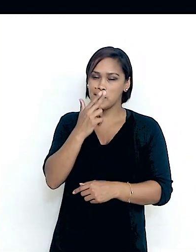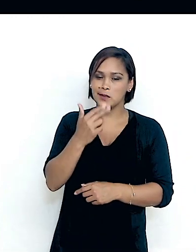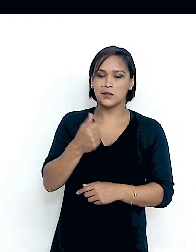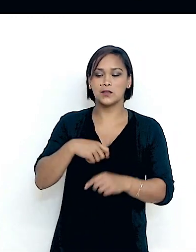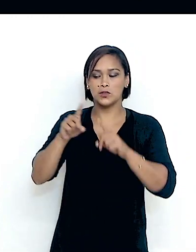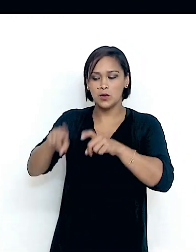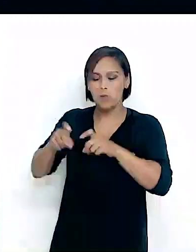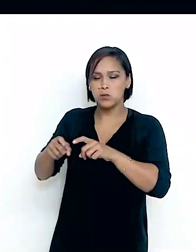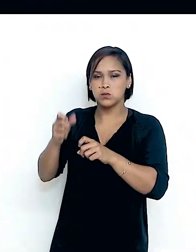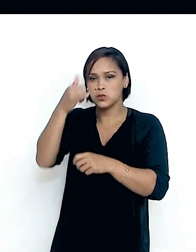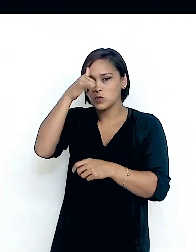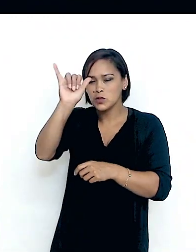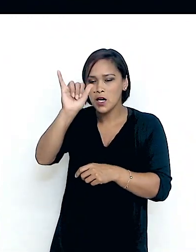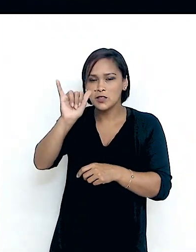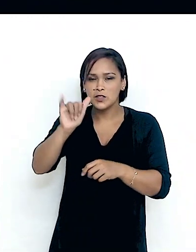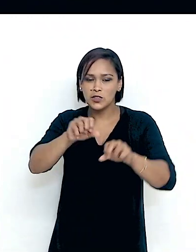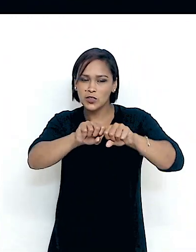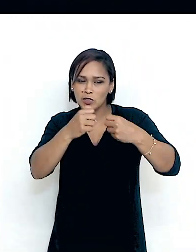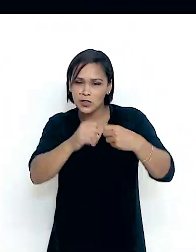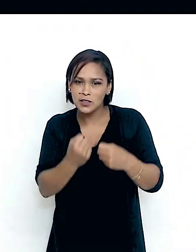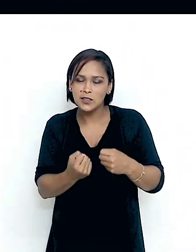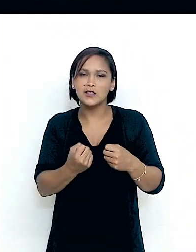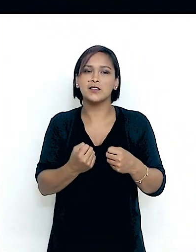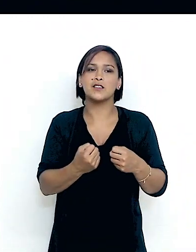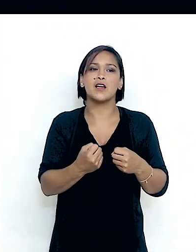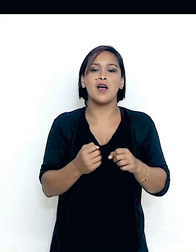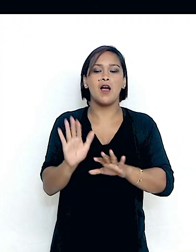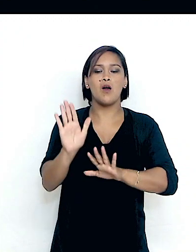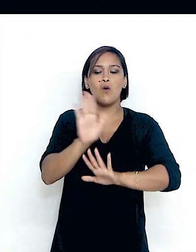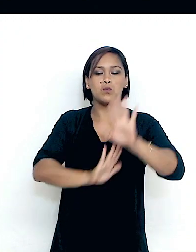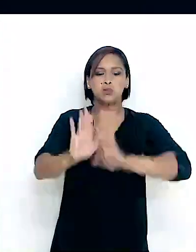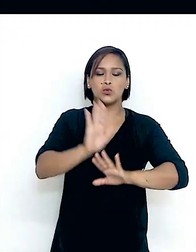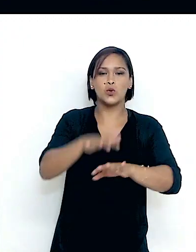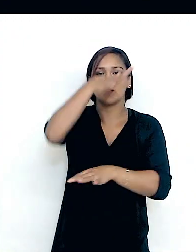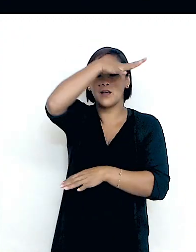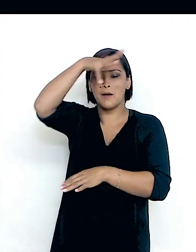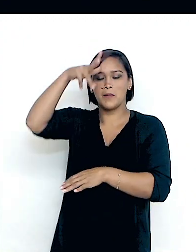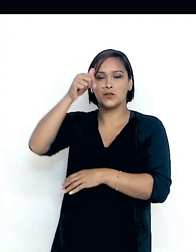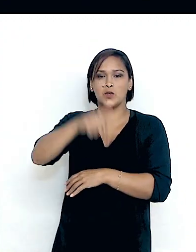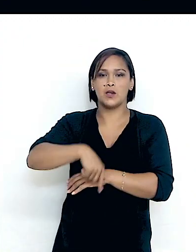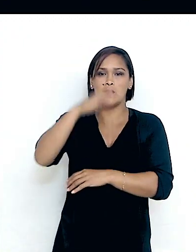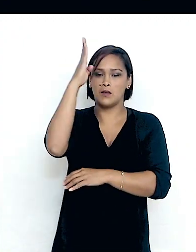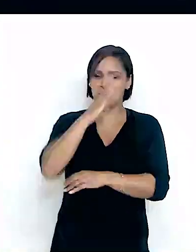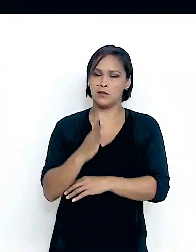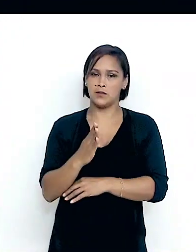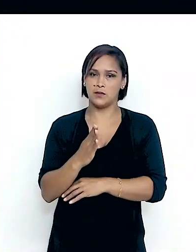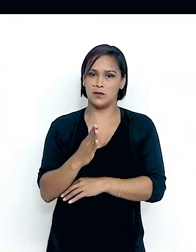anti-agro-brasileiro e de desconstrução da preservação da Amazônia pelos brasileiros?